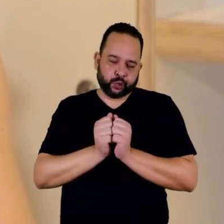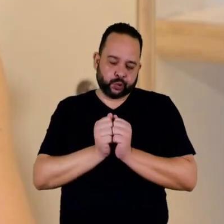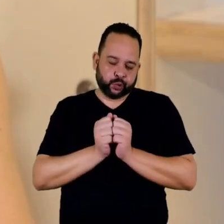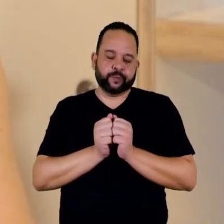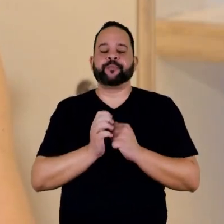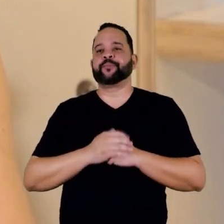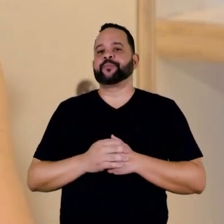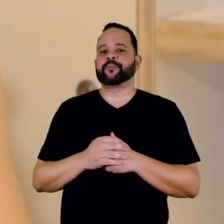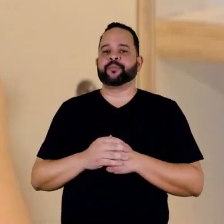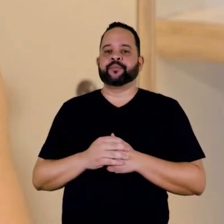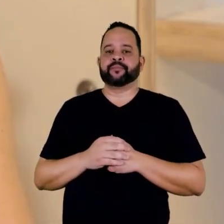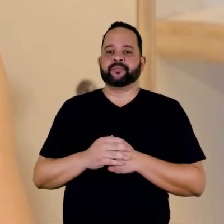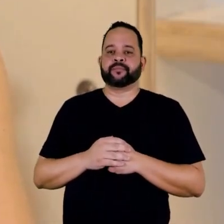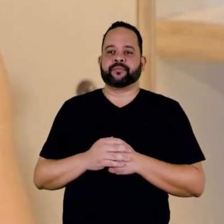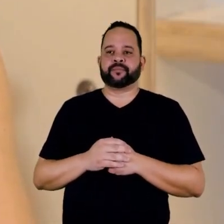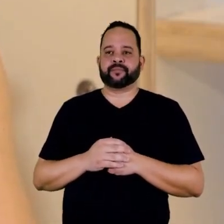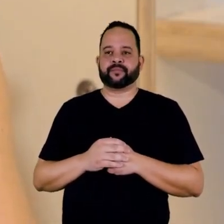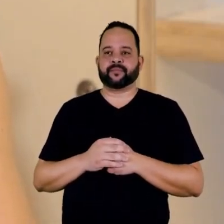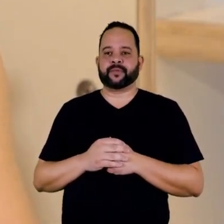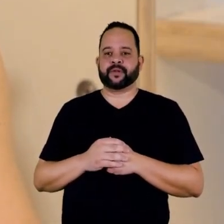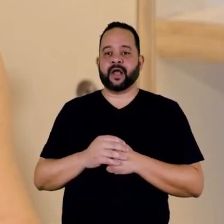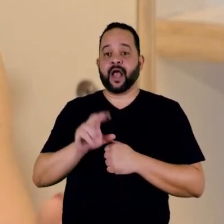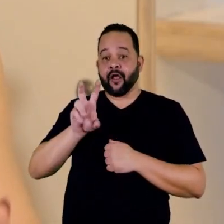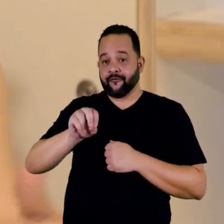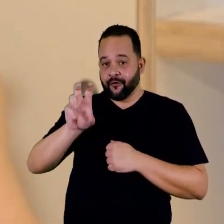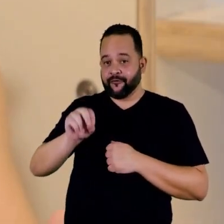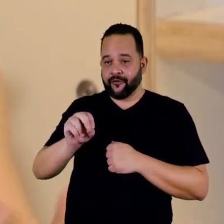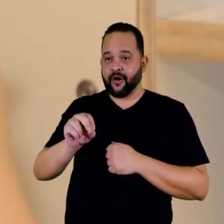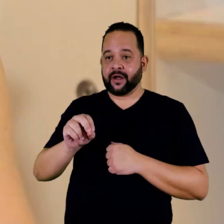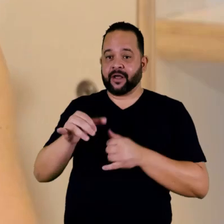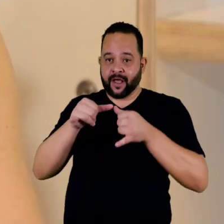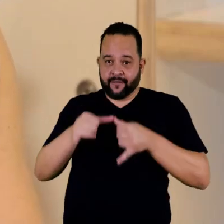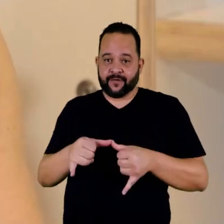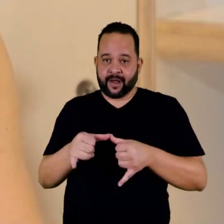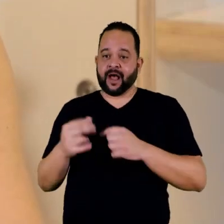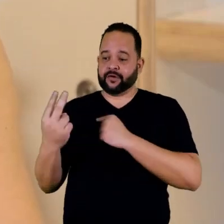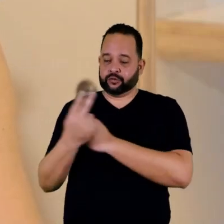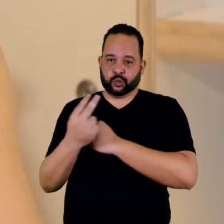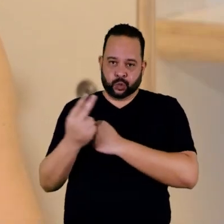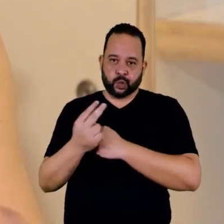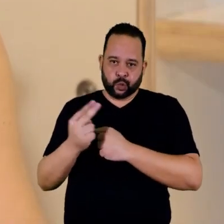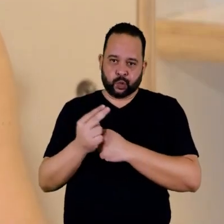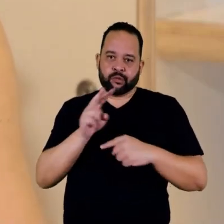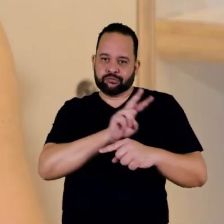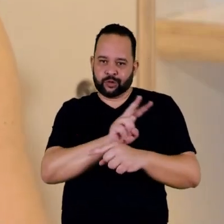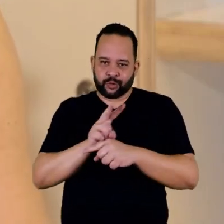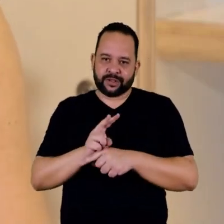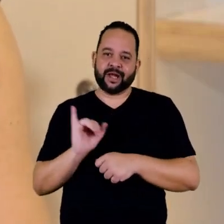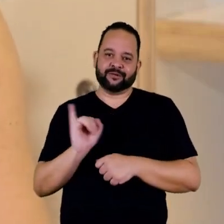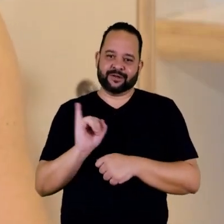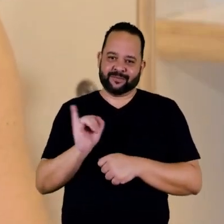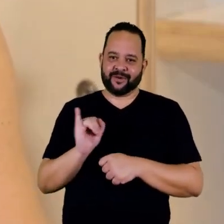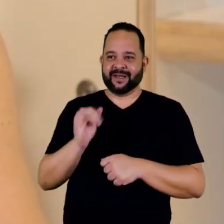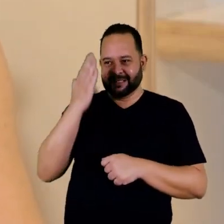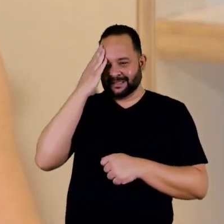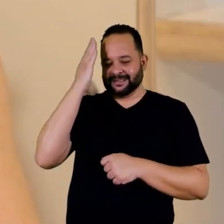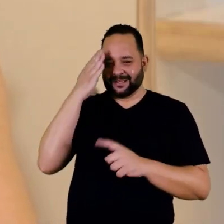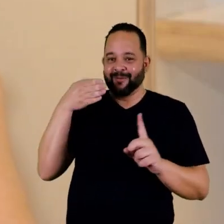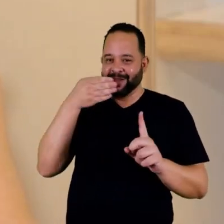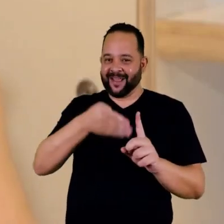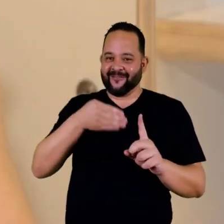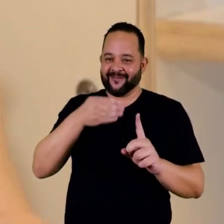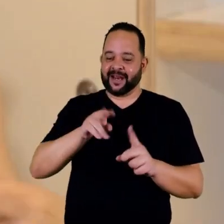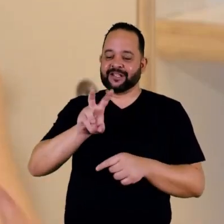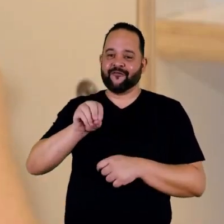minha mãe e ela era na verdade quem ficava o tempo todo com a gente né aquela coisa que todo mundo sabe que é referência de avó